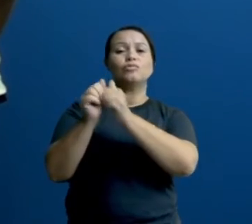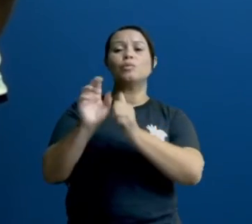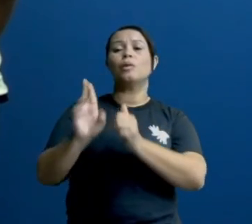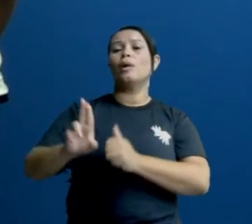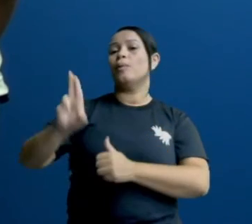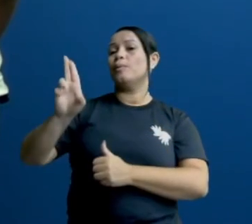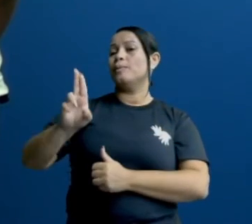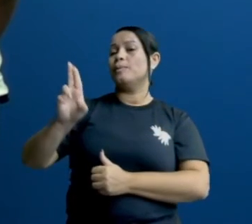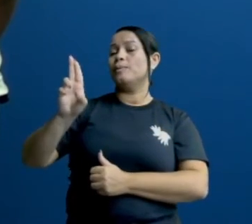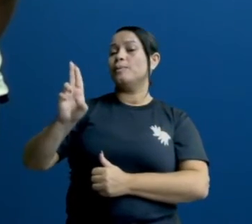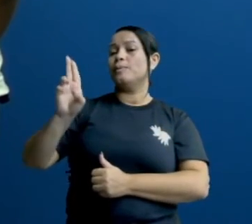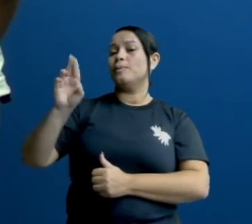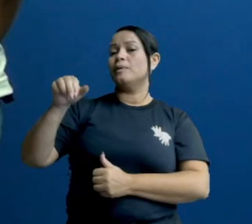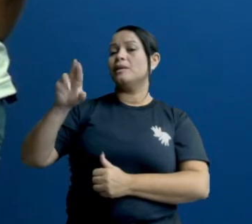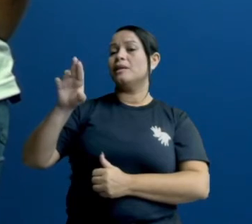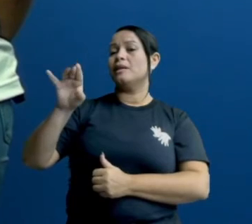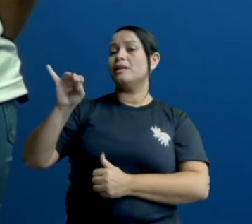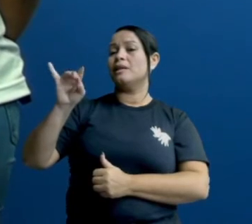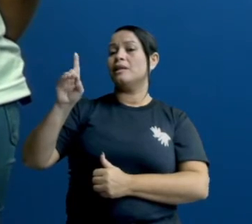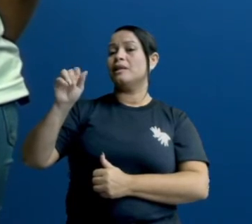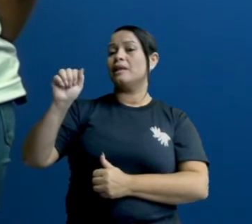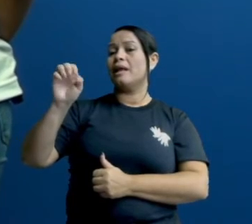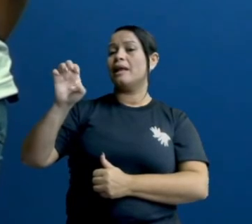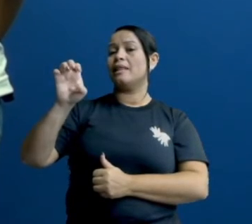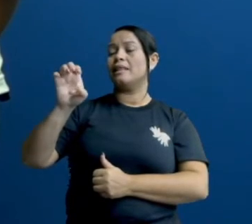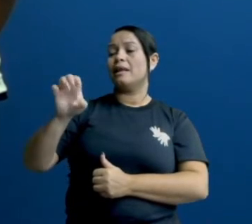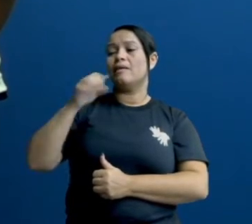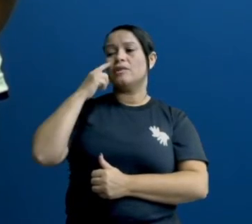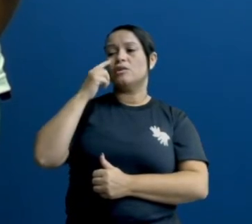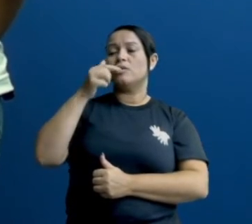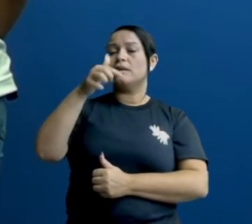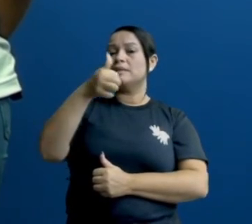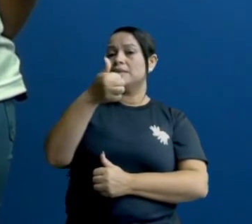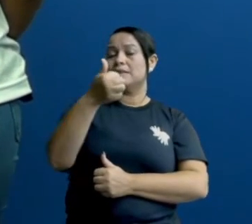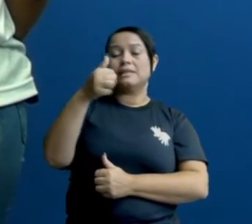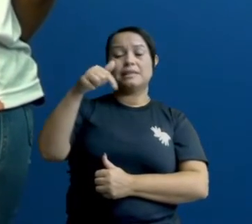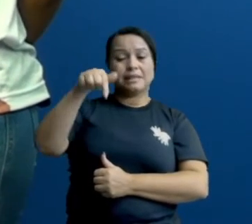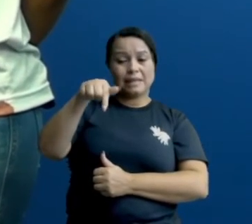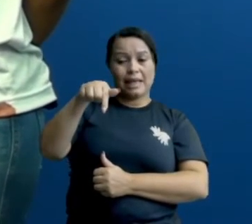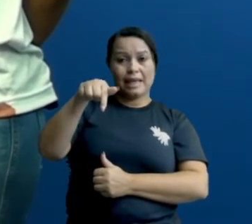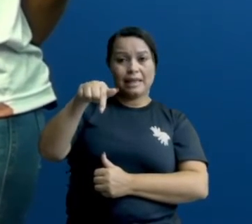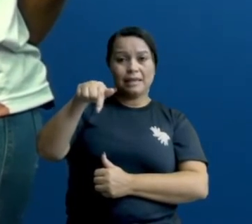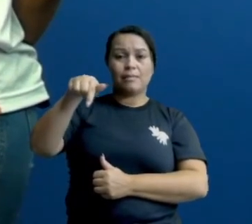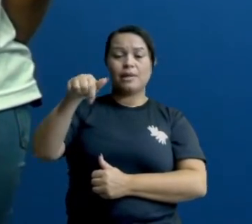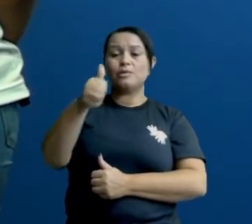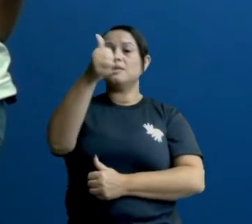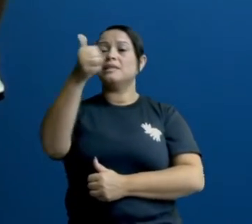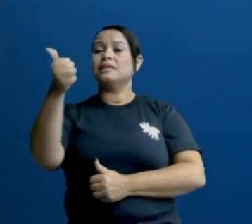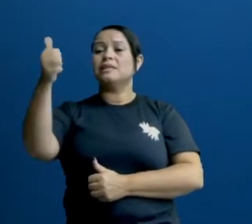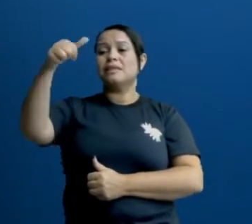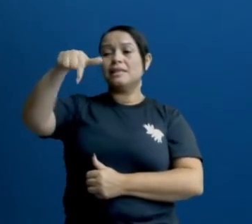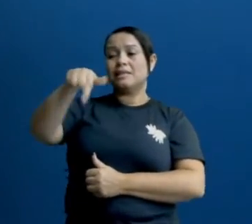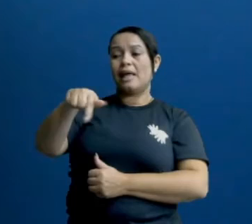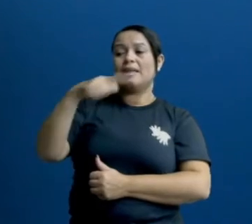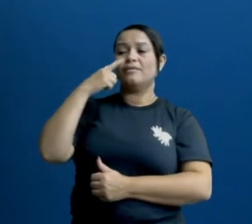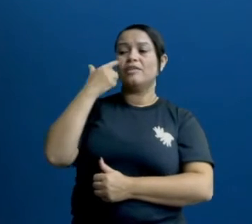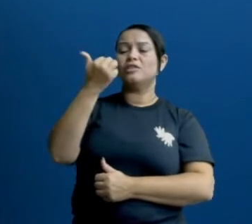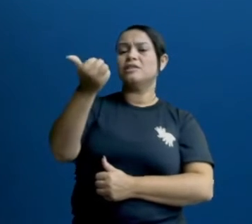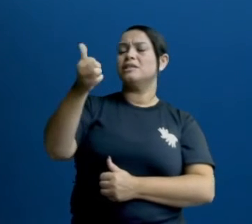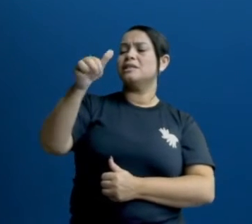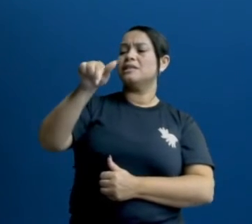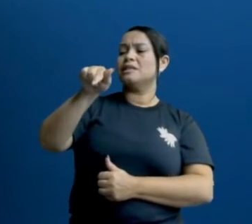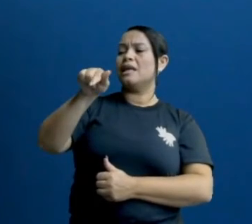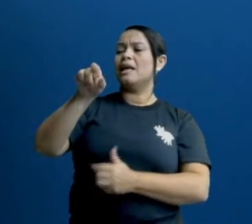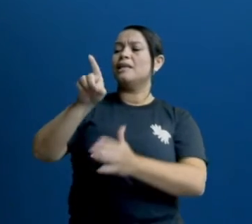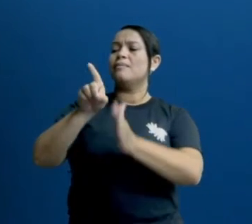certo? Então, acrescenta 1 na unidade e de 7 passa a ser 17. Então,